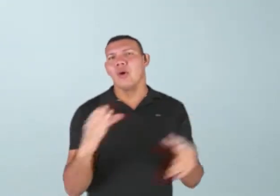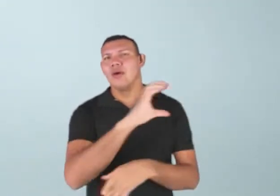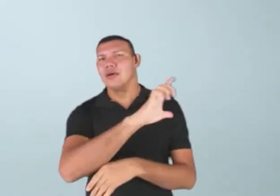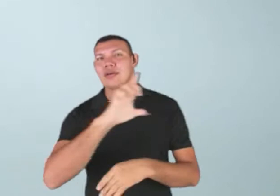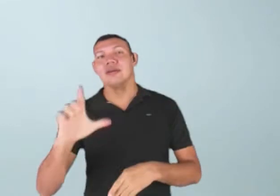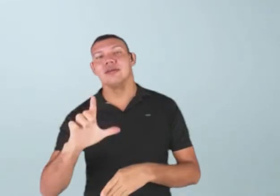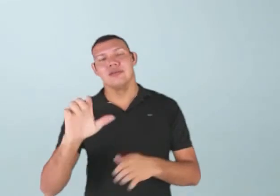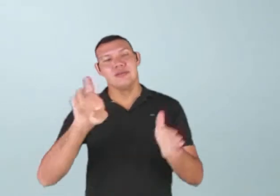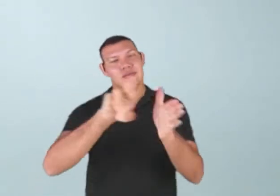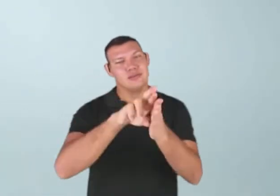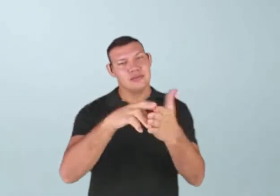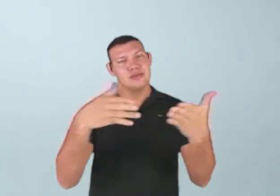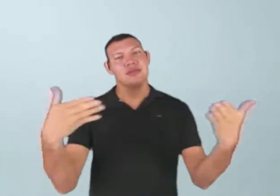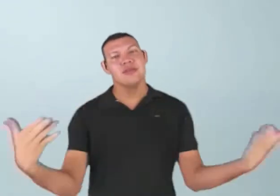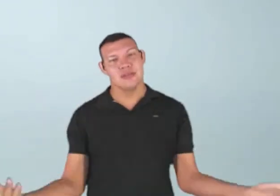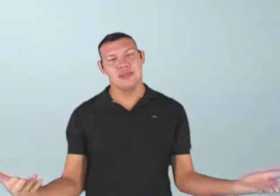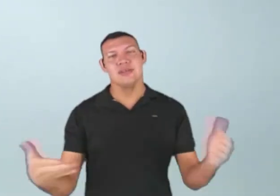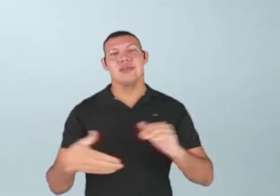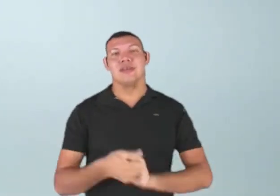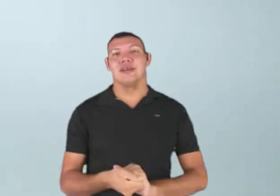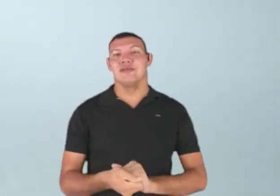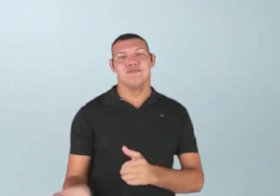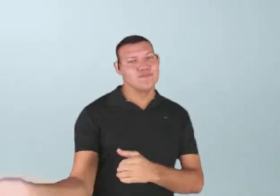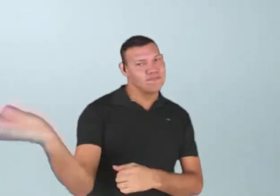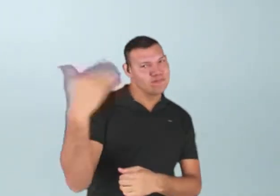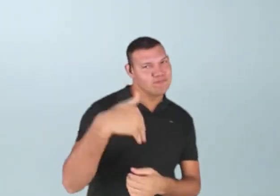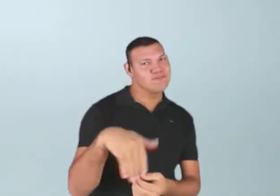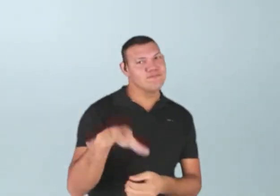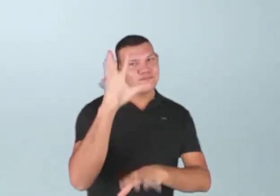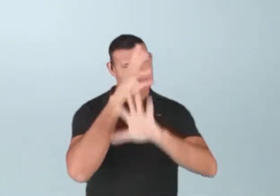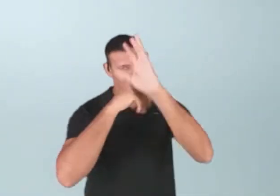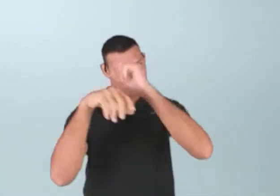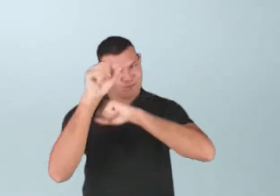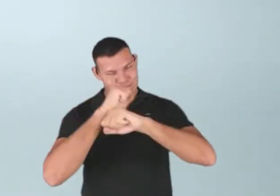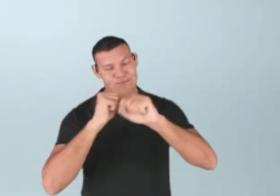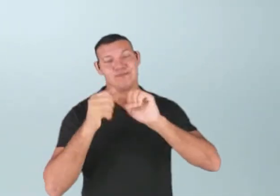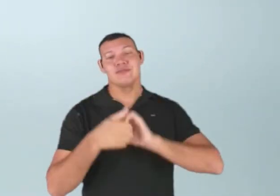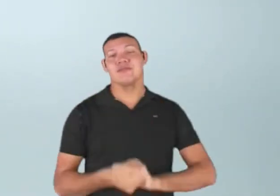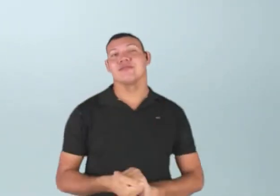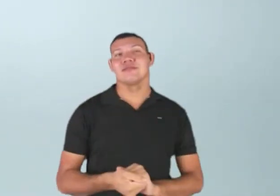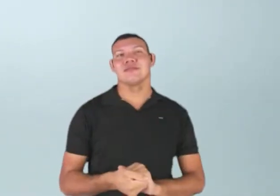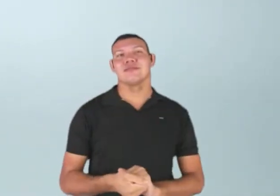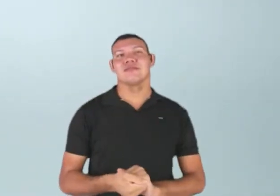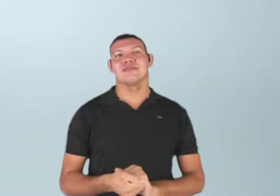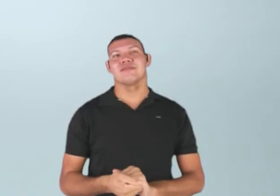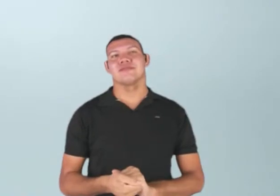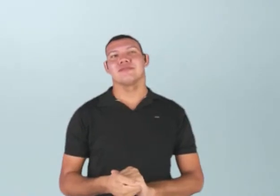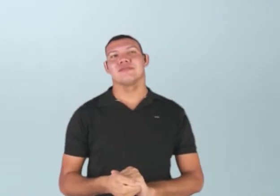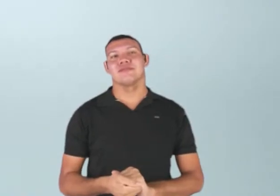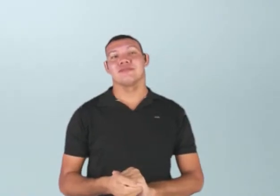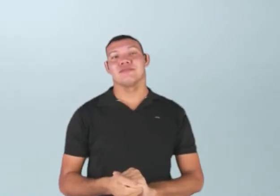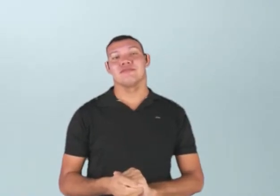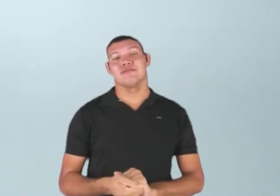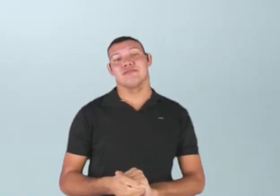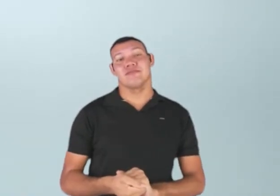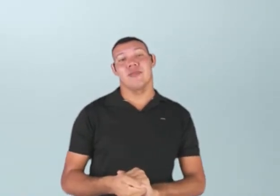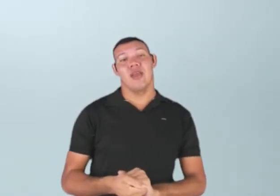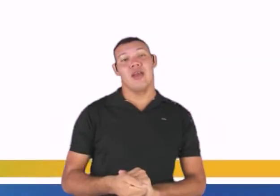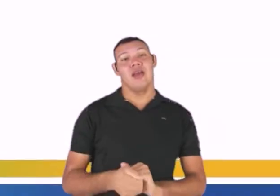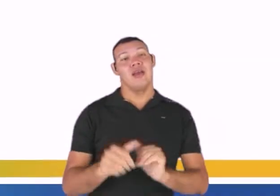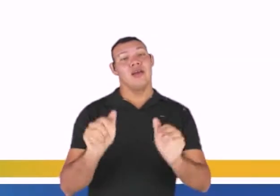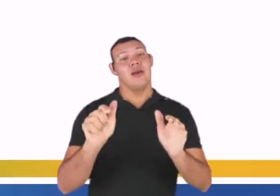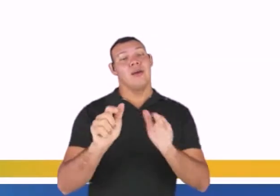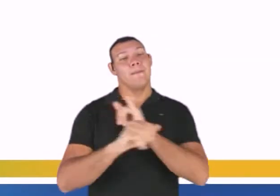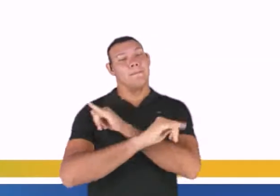bom? Então, venham comigo aprender um pouco mais. Peças publicitárias. Esse é o gênero que nós vamos